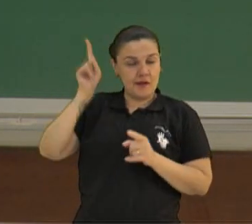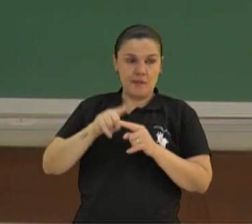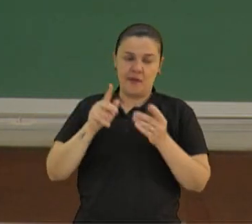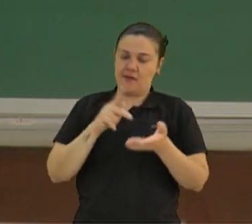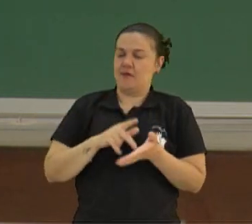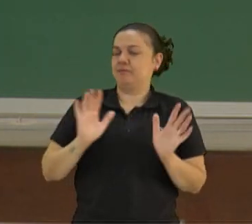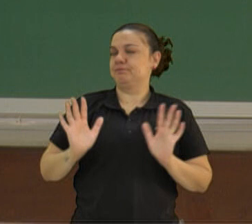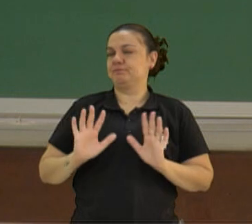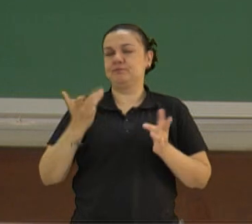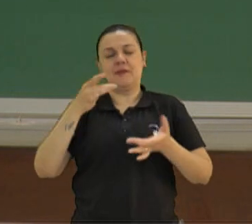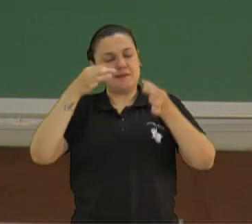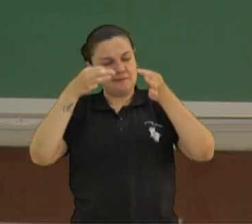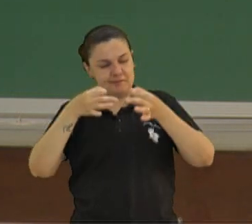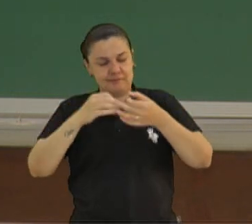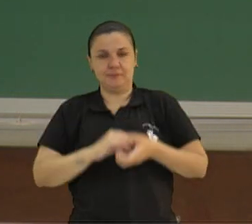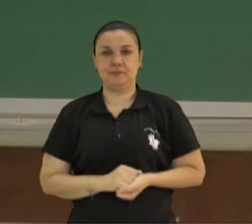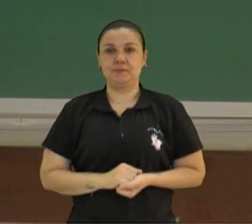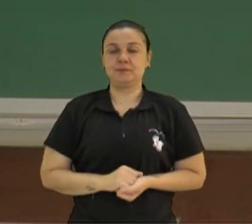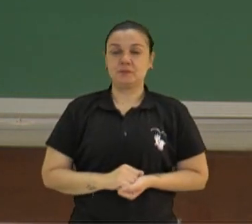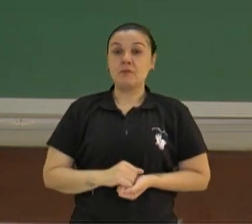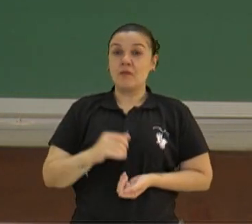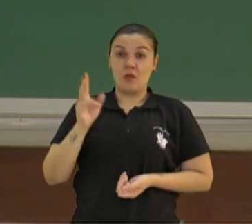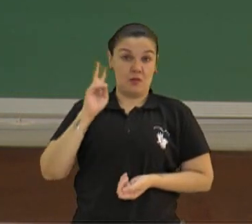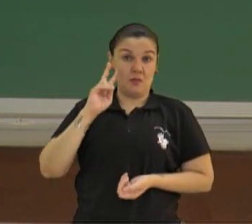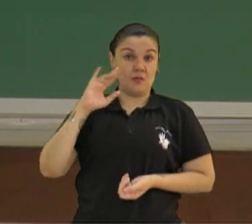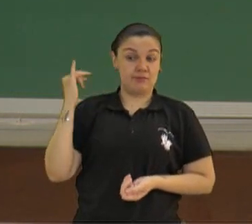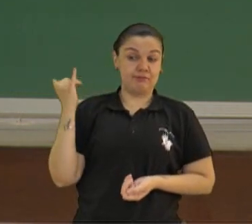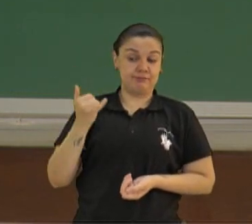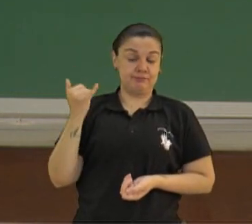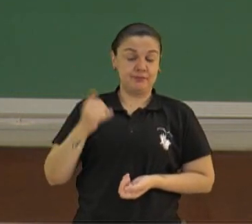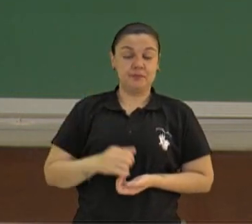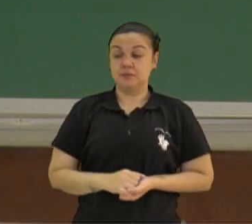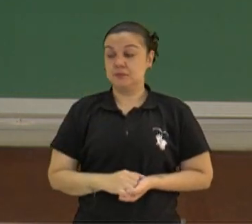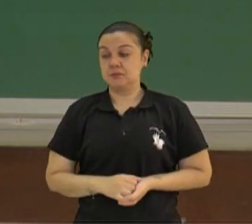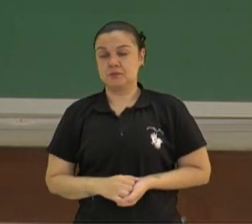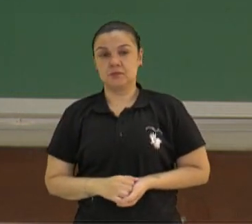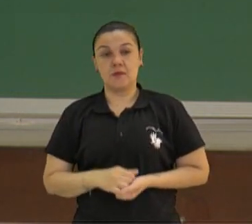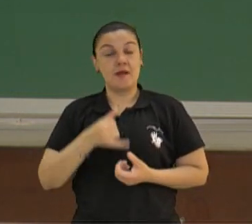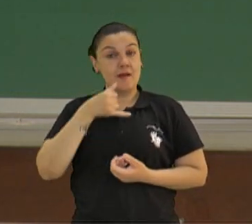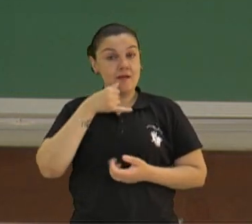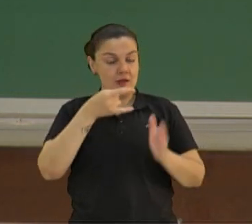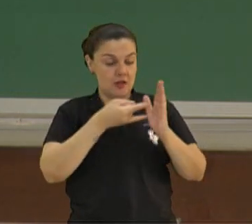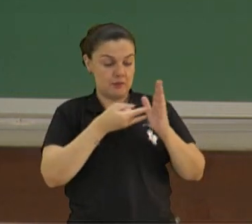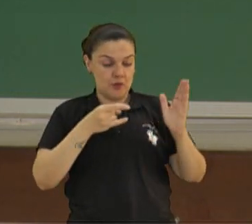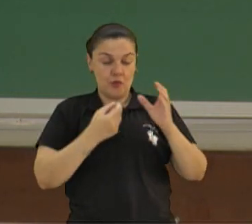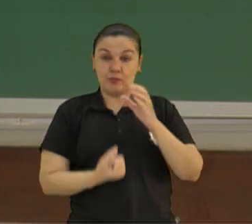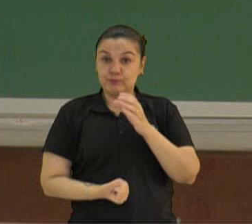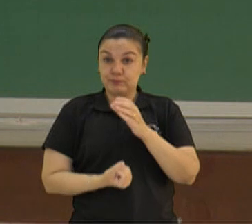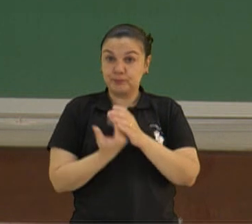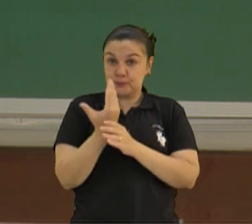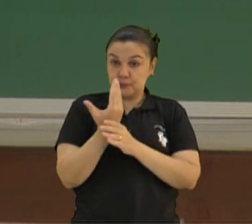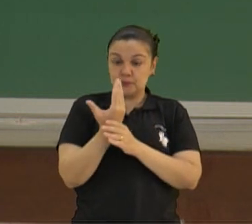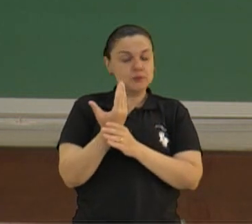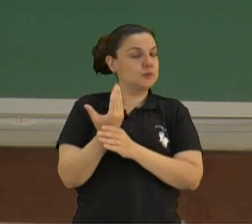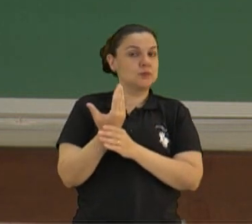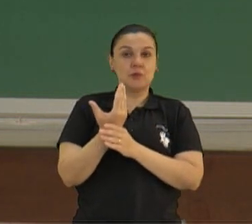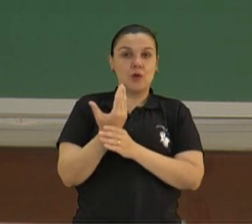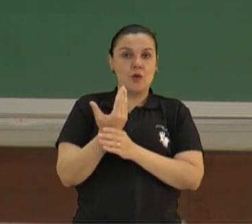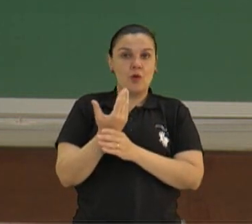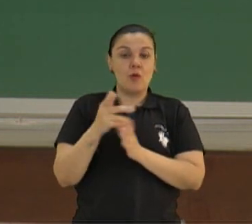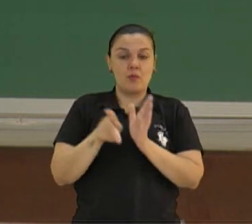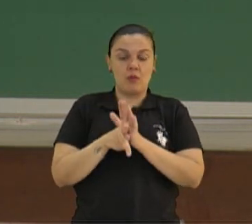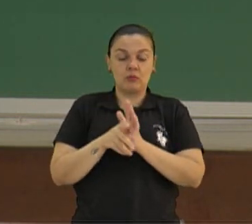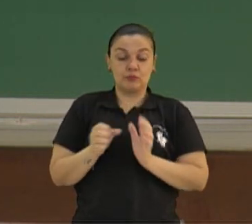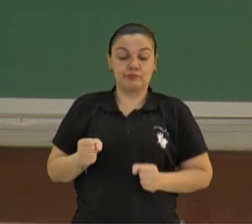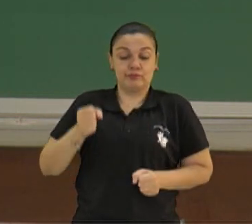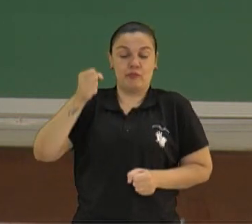é verdade, se é mentira. Tem uma história que diz que o eletromagnetismo ele surgiu quando um pastor,